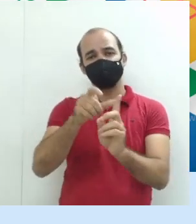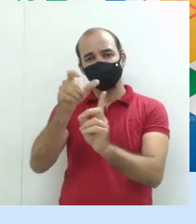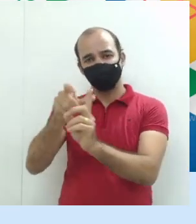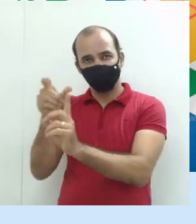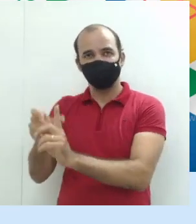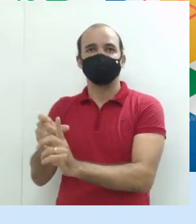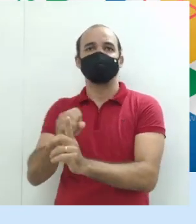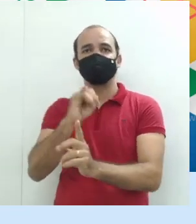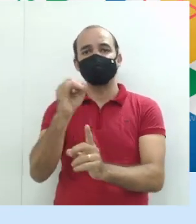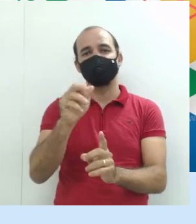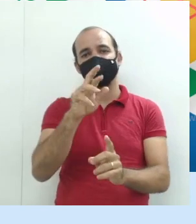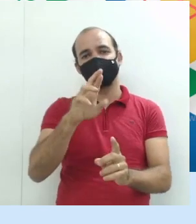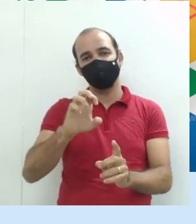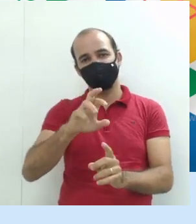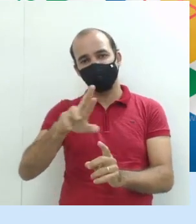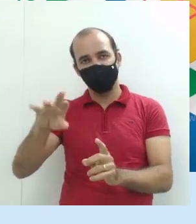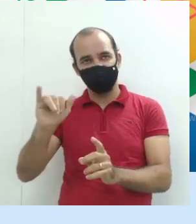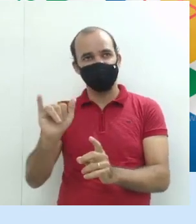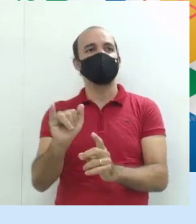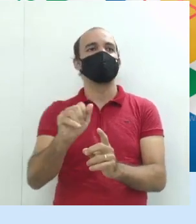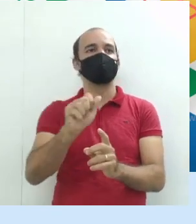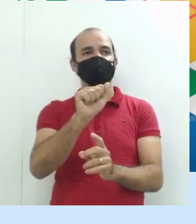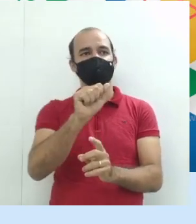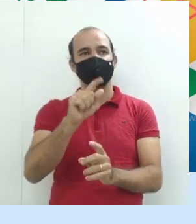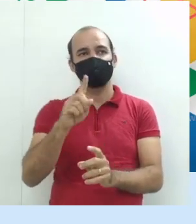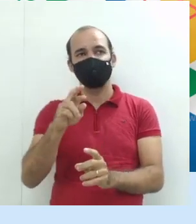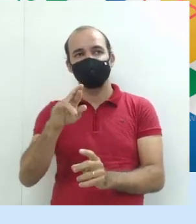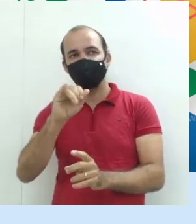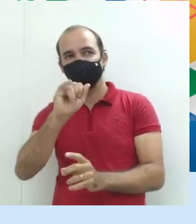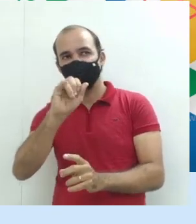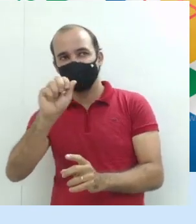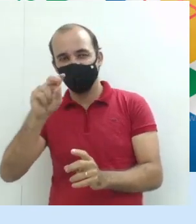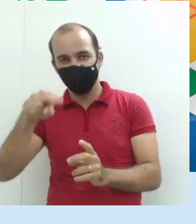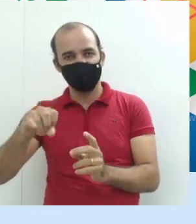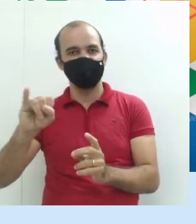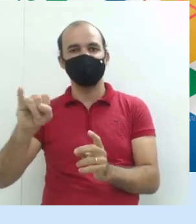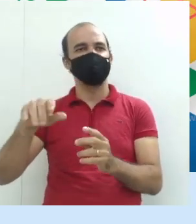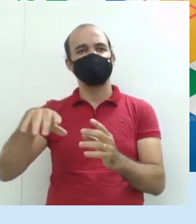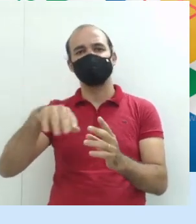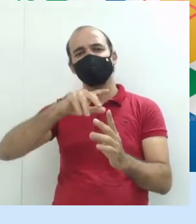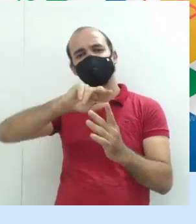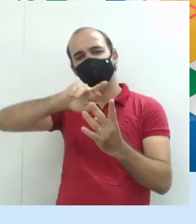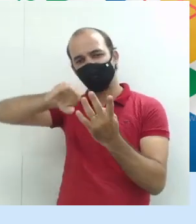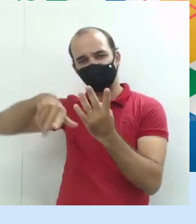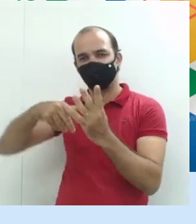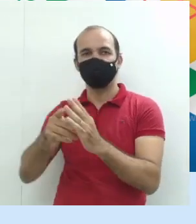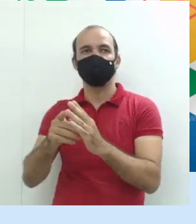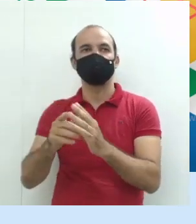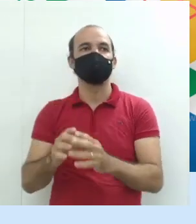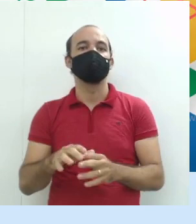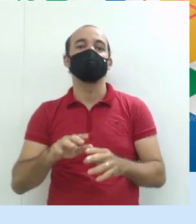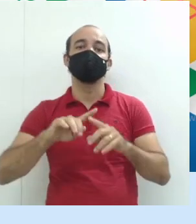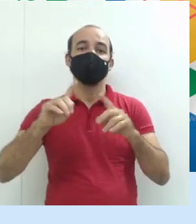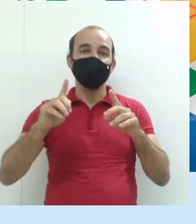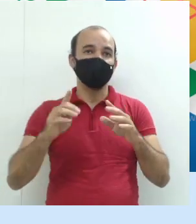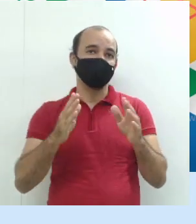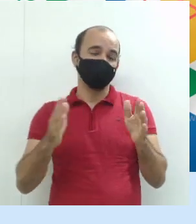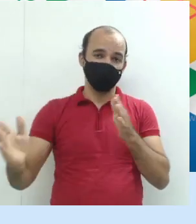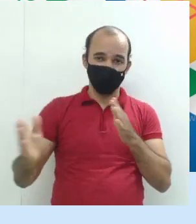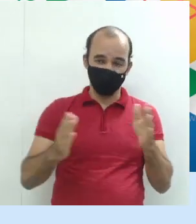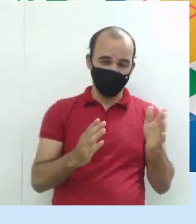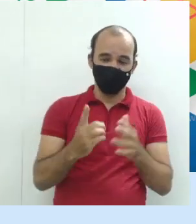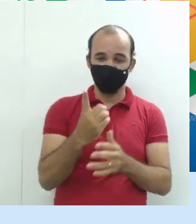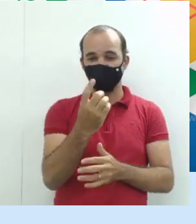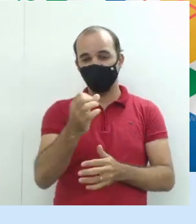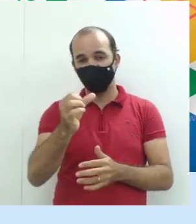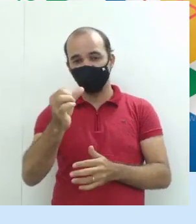Araújo. E aí, na década de 1980, o Brasil passava por um momento de transição do regime militar para a democracia. E